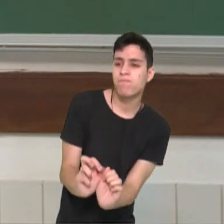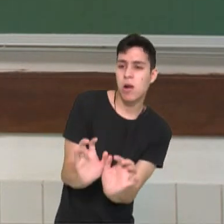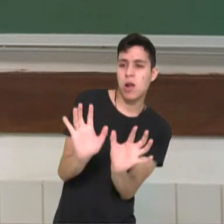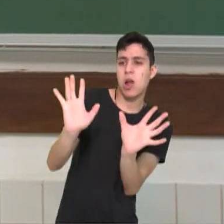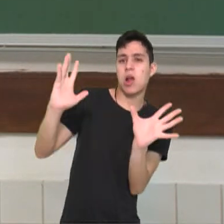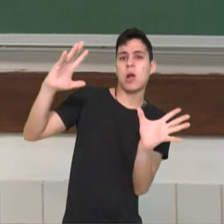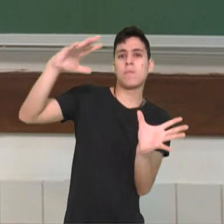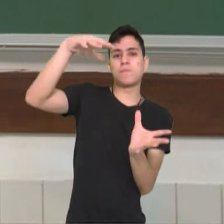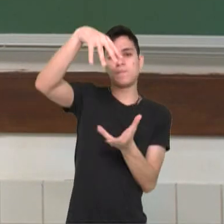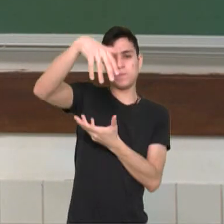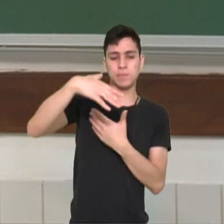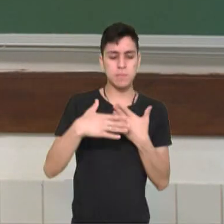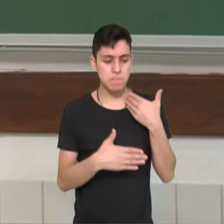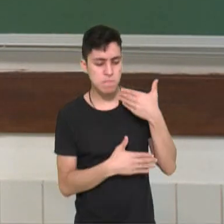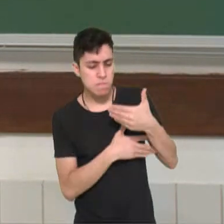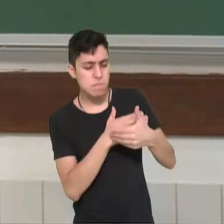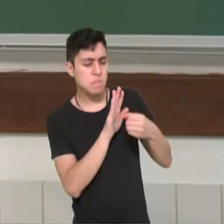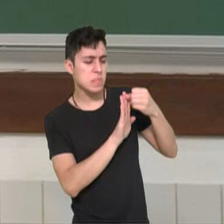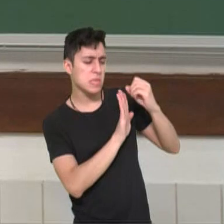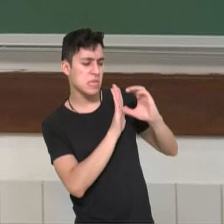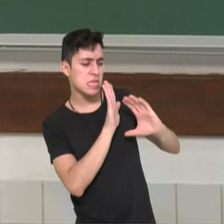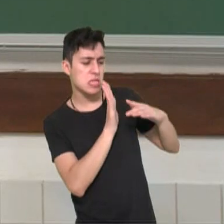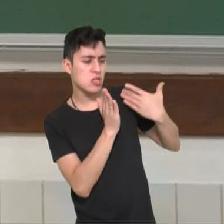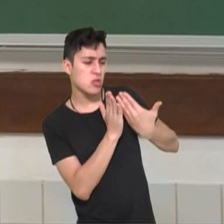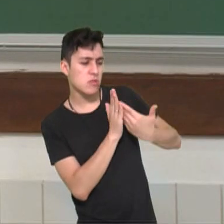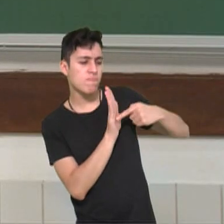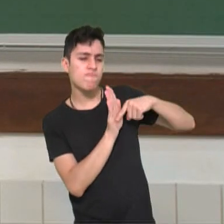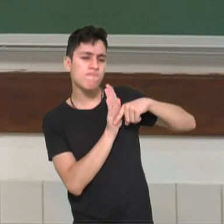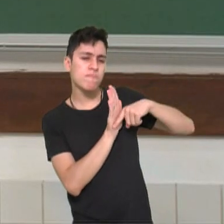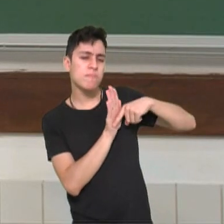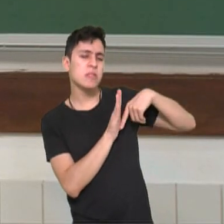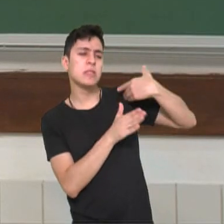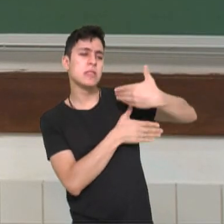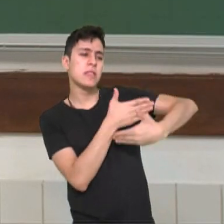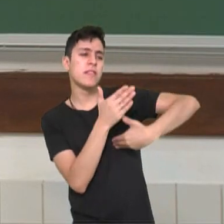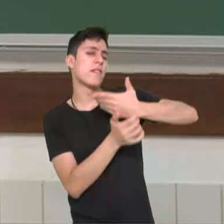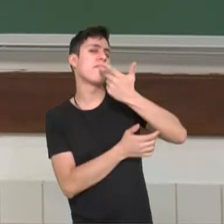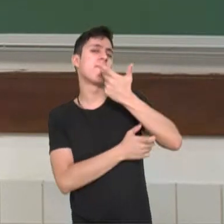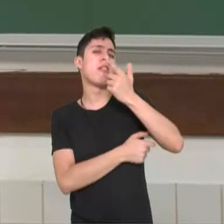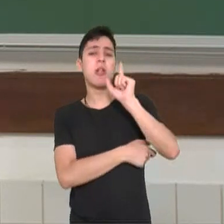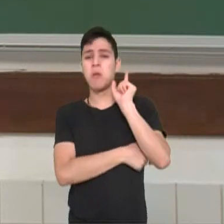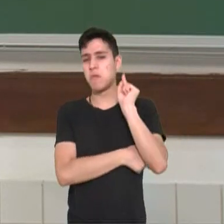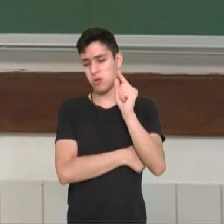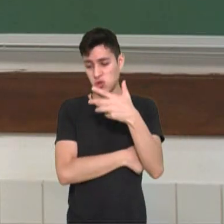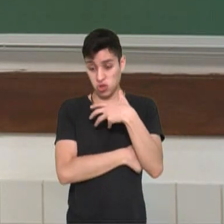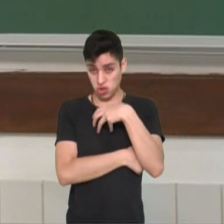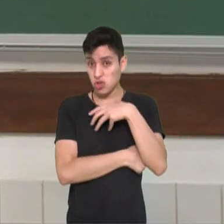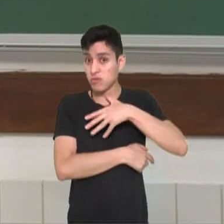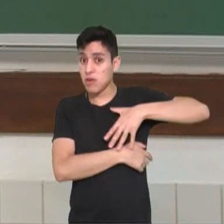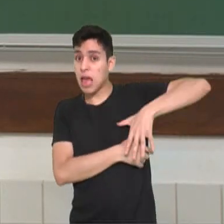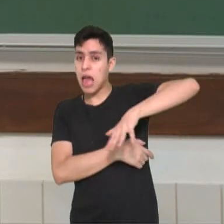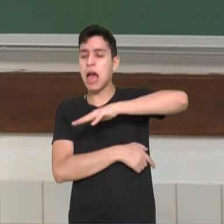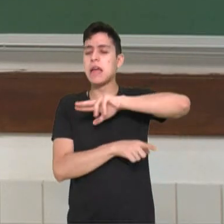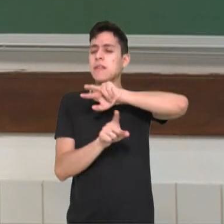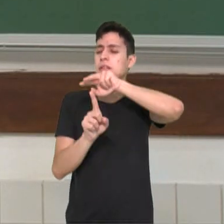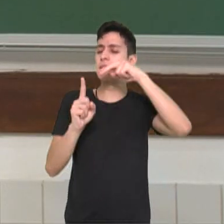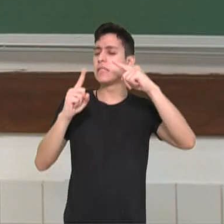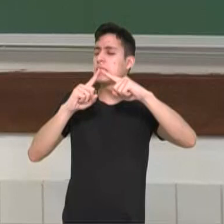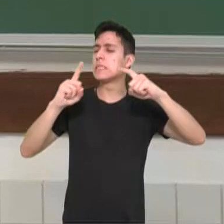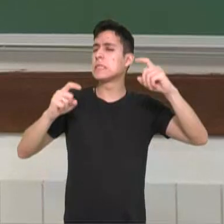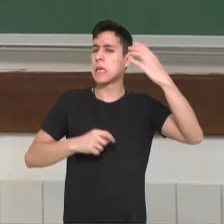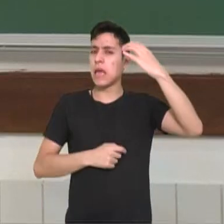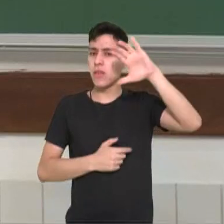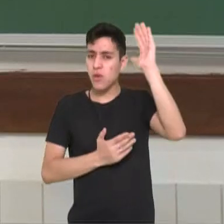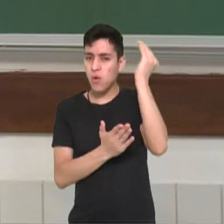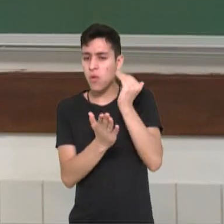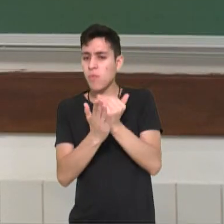séculos e vários estudos arqueológicos vão acabar dizendo que, né, num sentido científico, a origem da